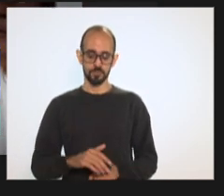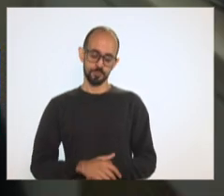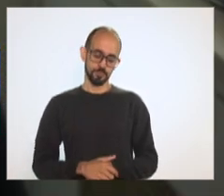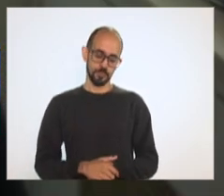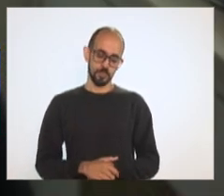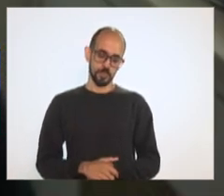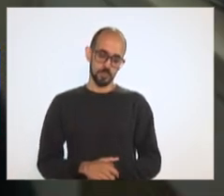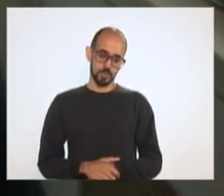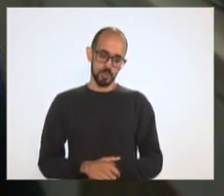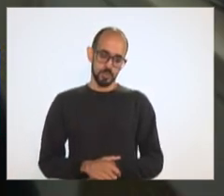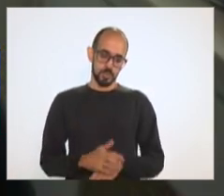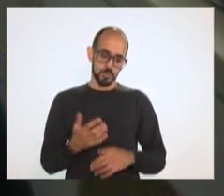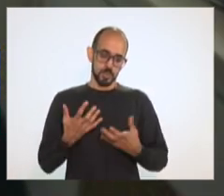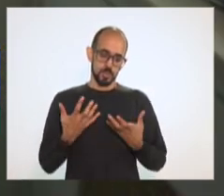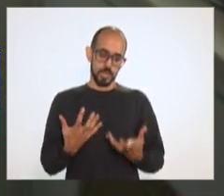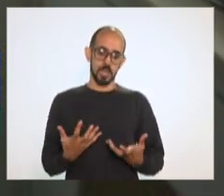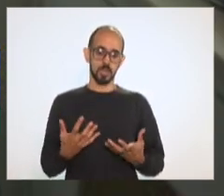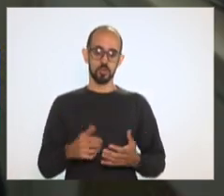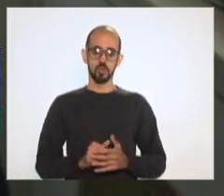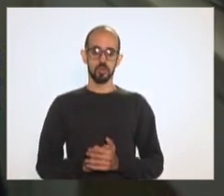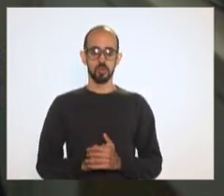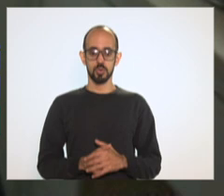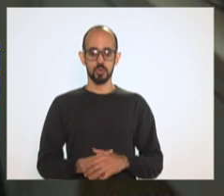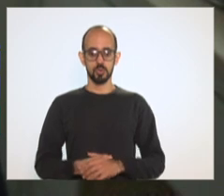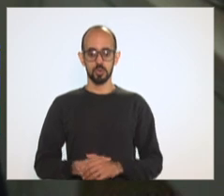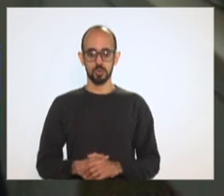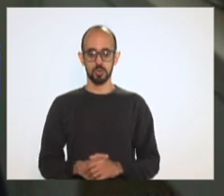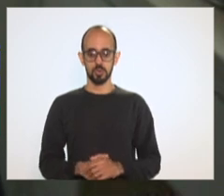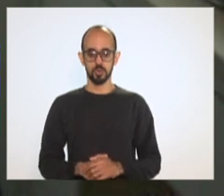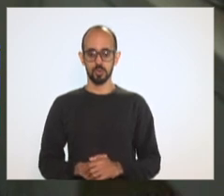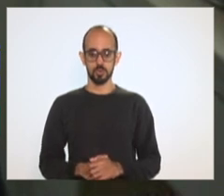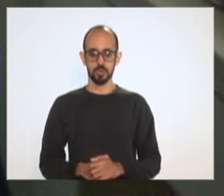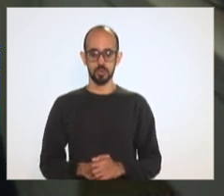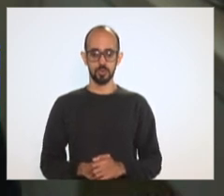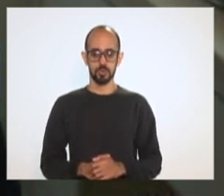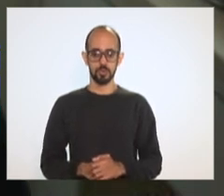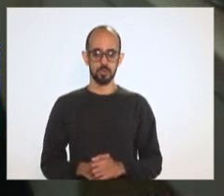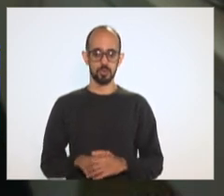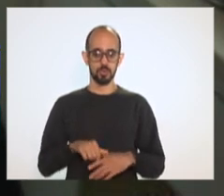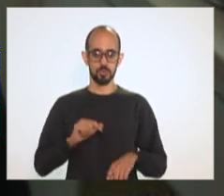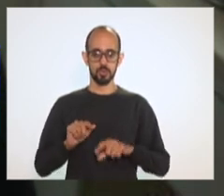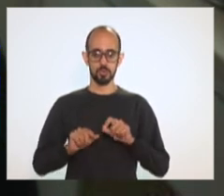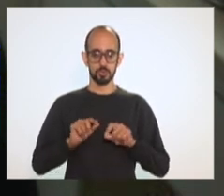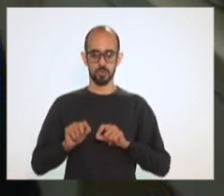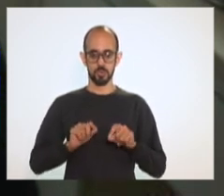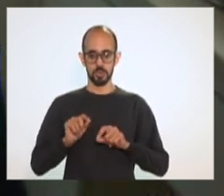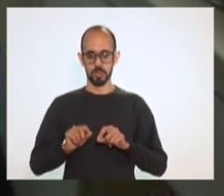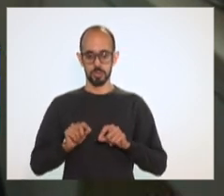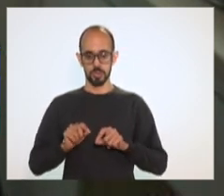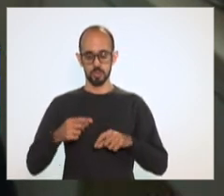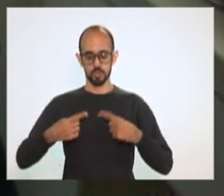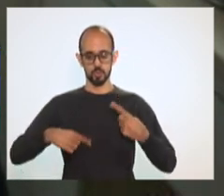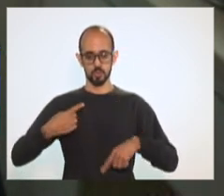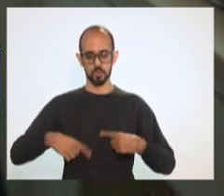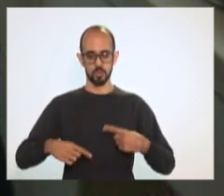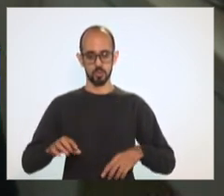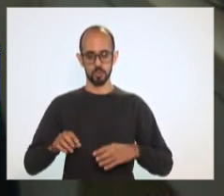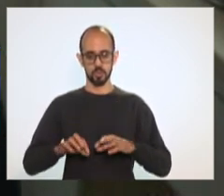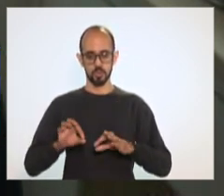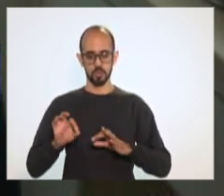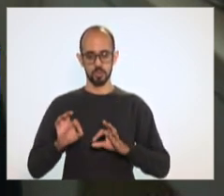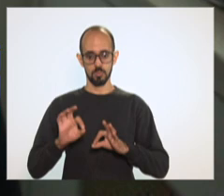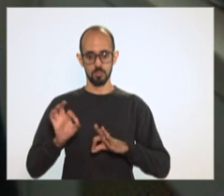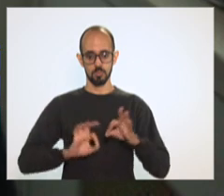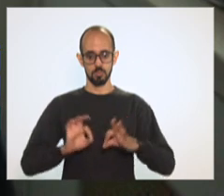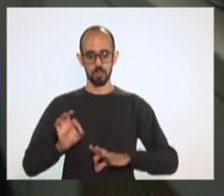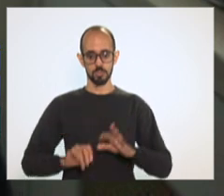eu queria discutir o projeto de lei que eu